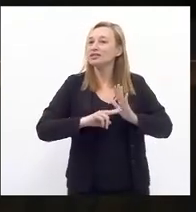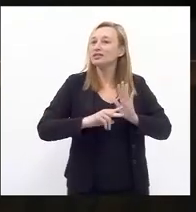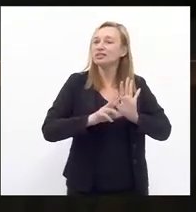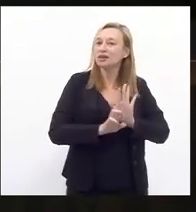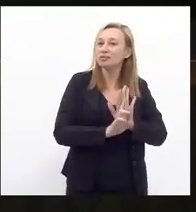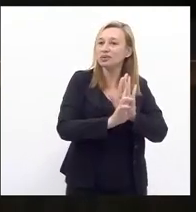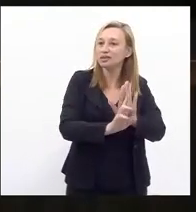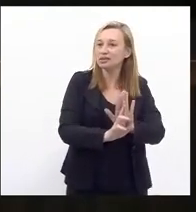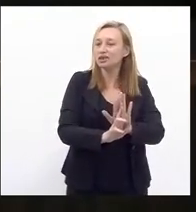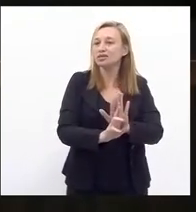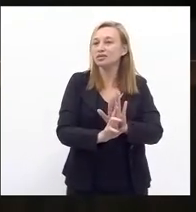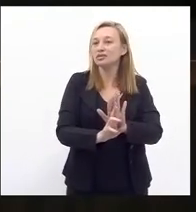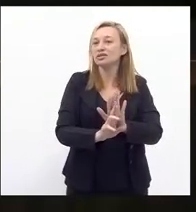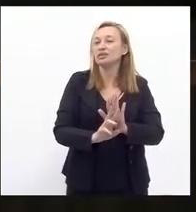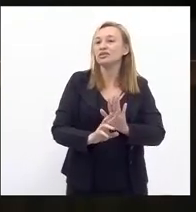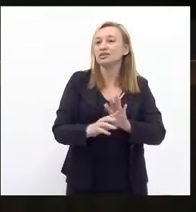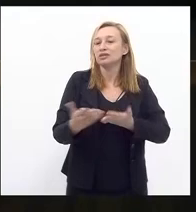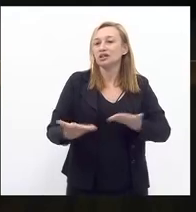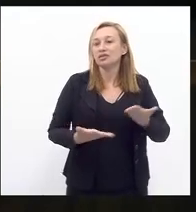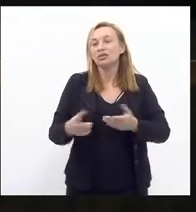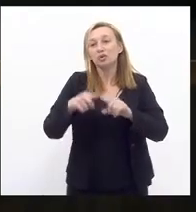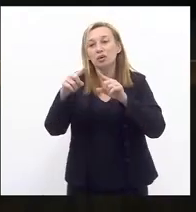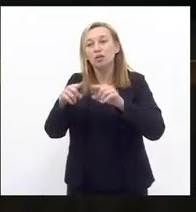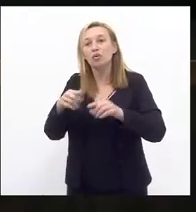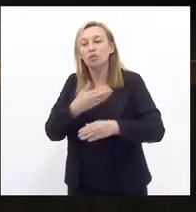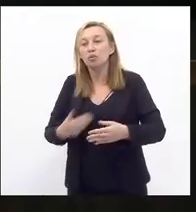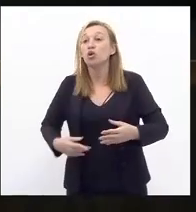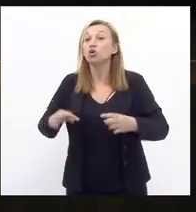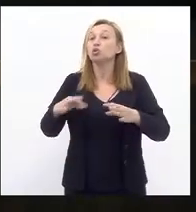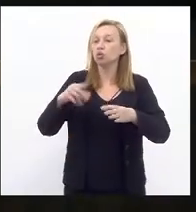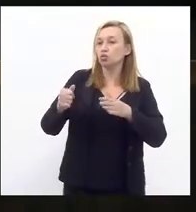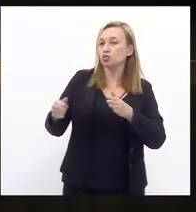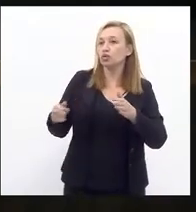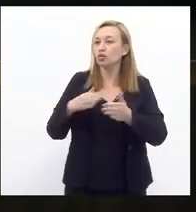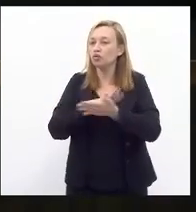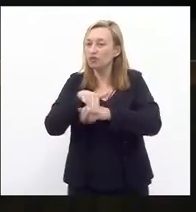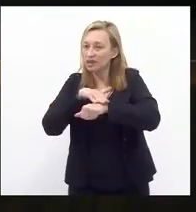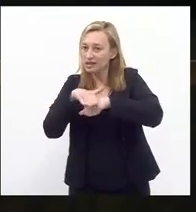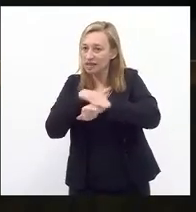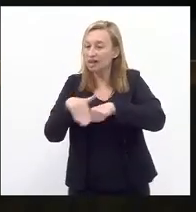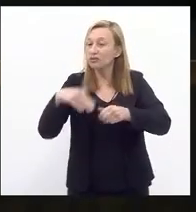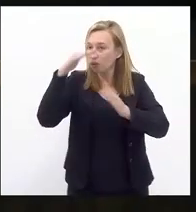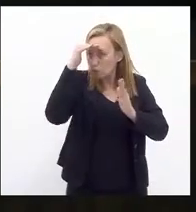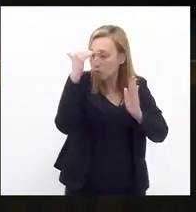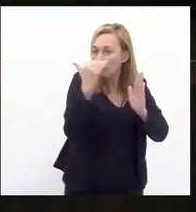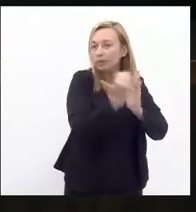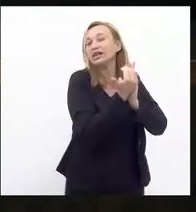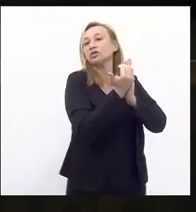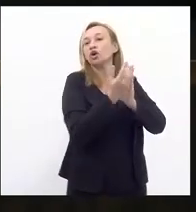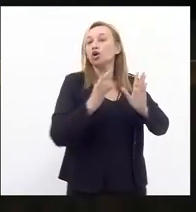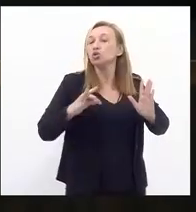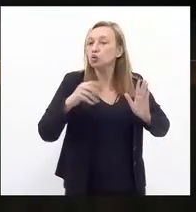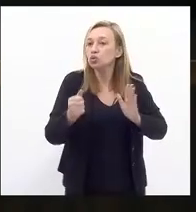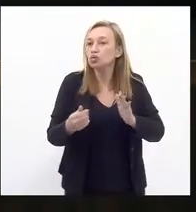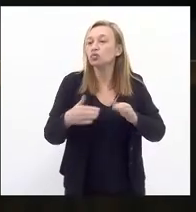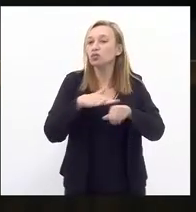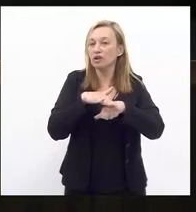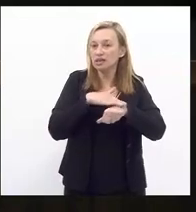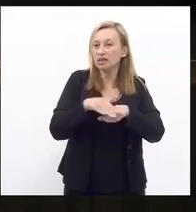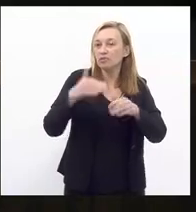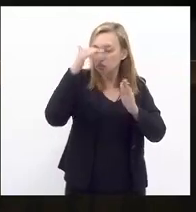Servidores Públicos tudo que foi conversado foi cumprido tudo tudo que a gente conversou que tratou a